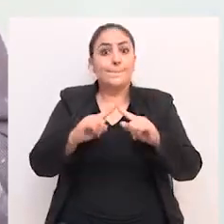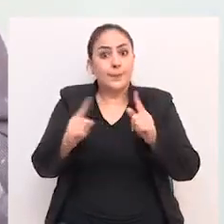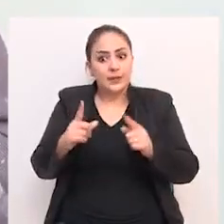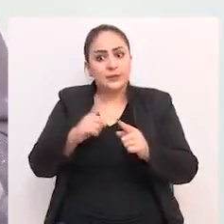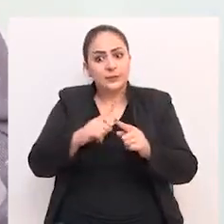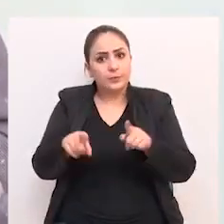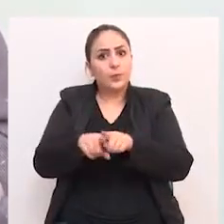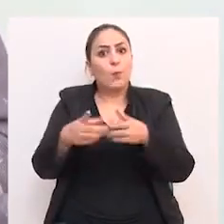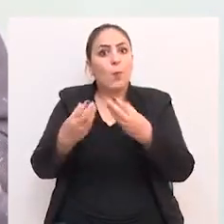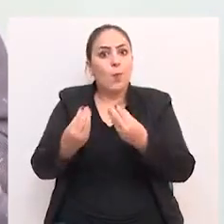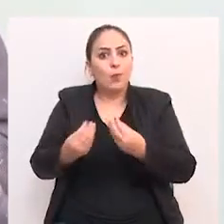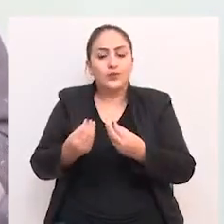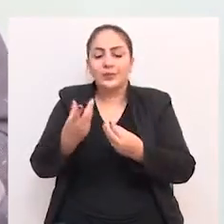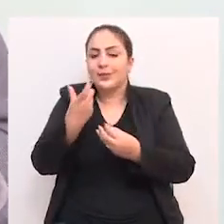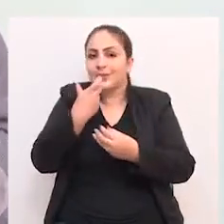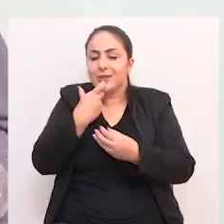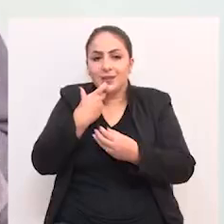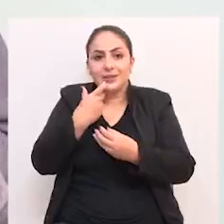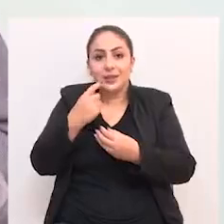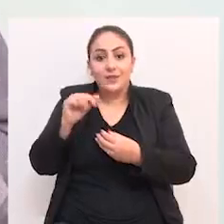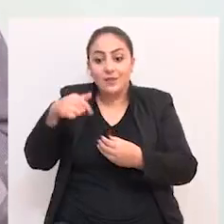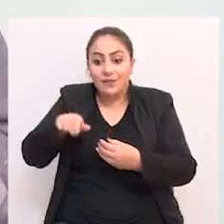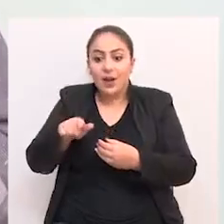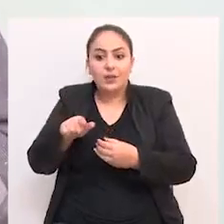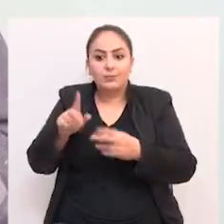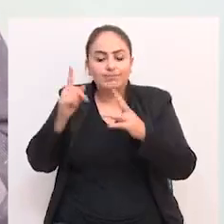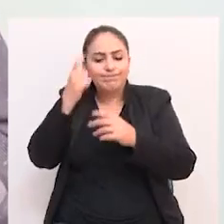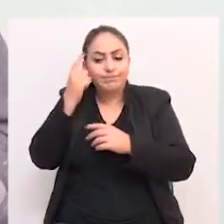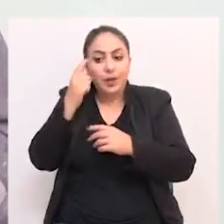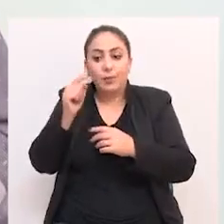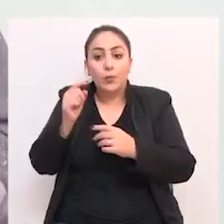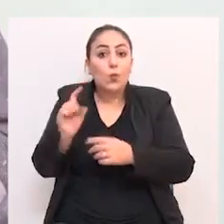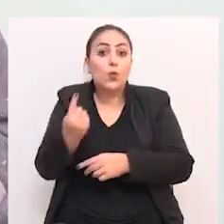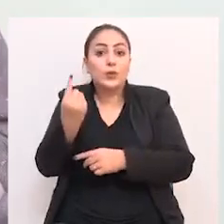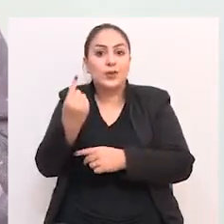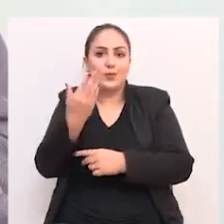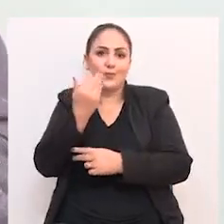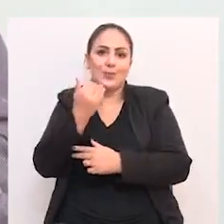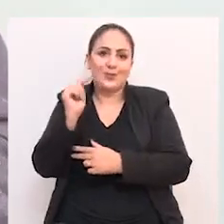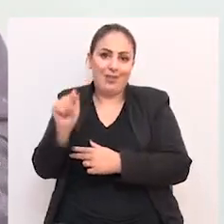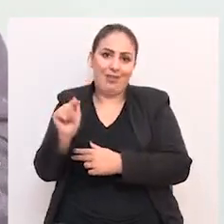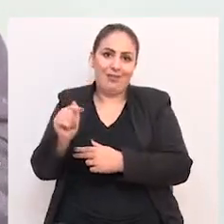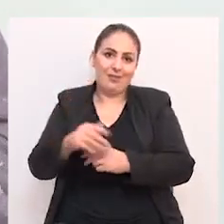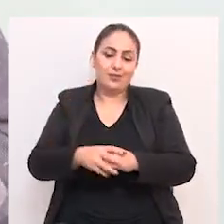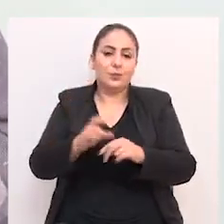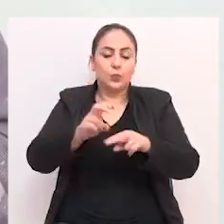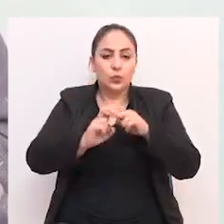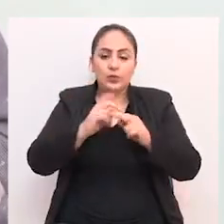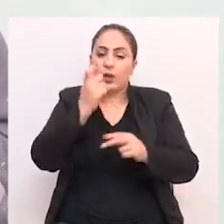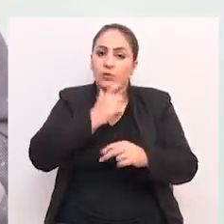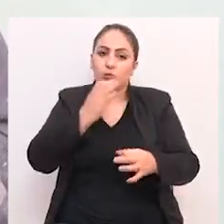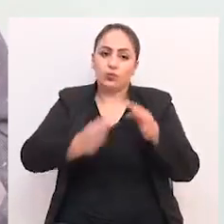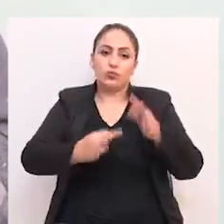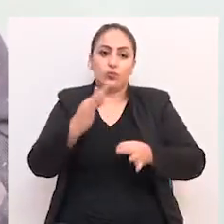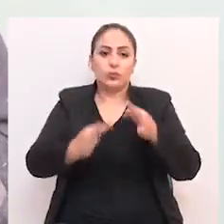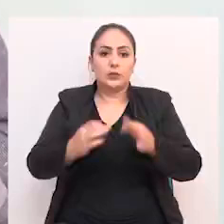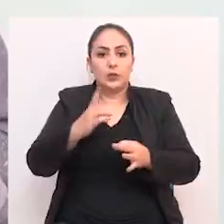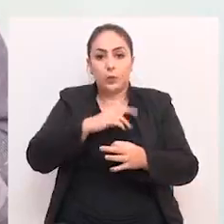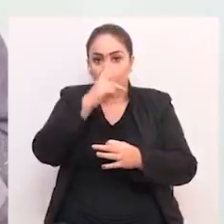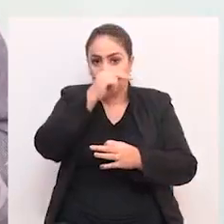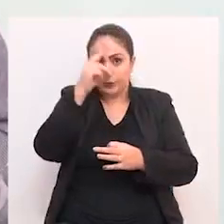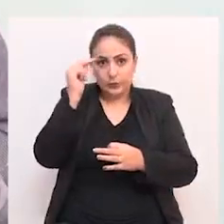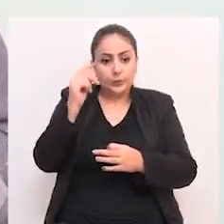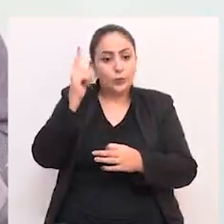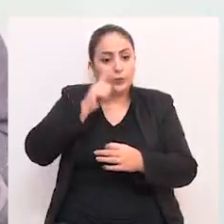vão transmitir, mas vão também interessados muito, né, na questão alimento. Então, eu achei justo, acho justo, que seja